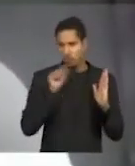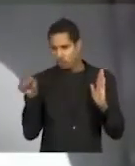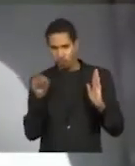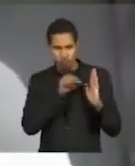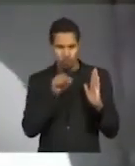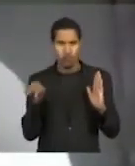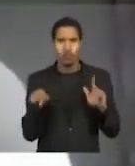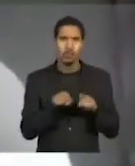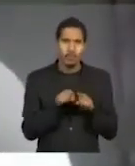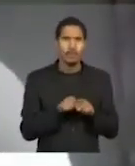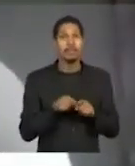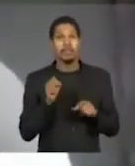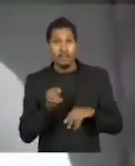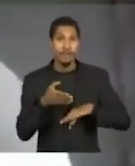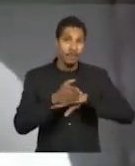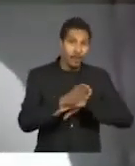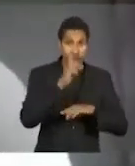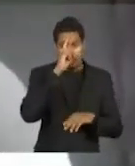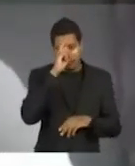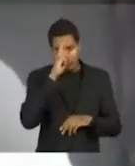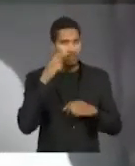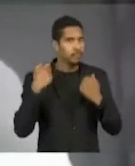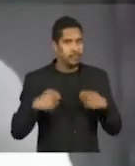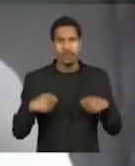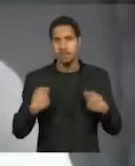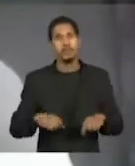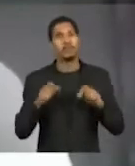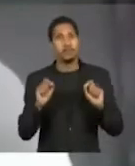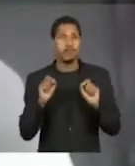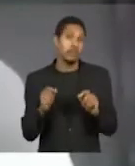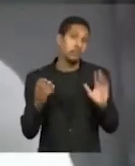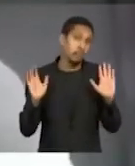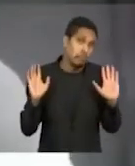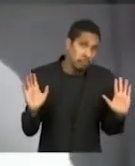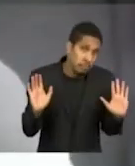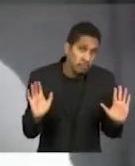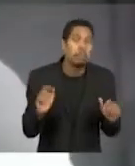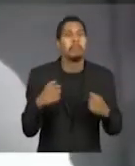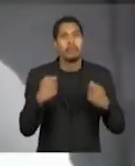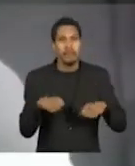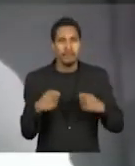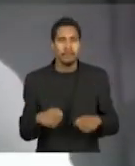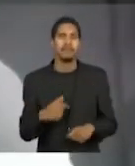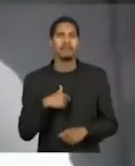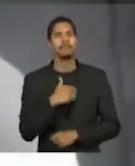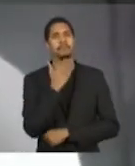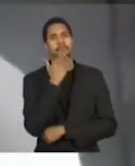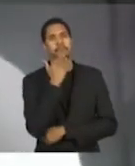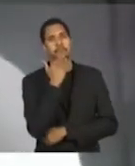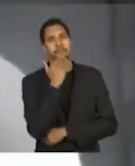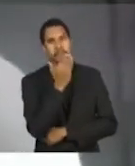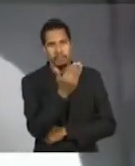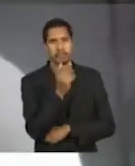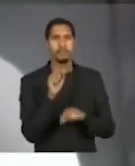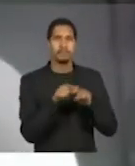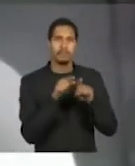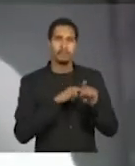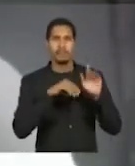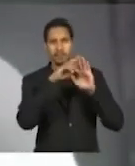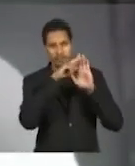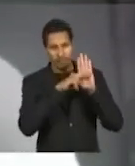hospital, como eu sempre fiz, mesmo quando sendo oposição ou sendo situação, deve entrar de uma